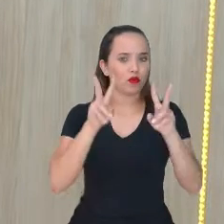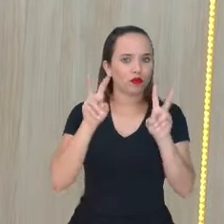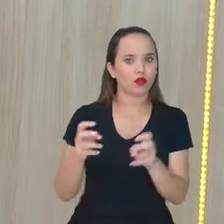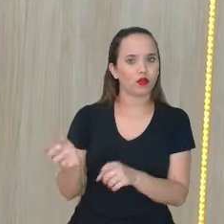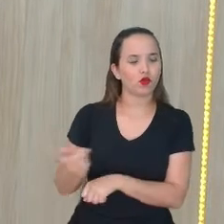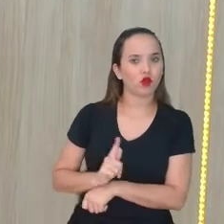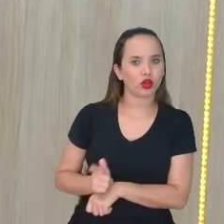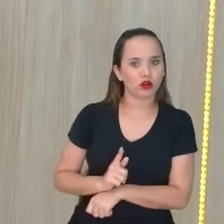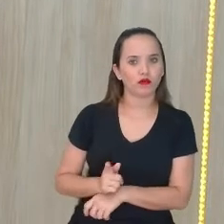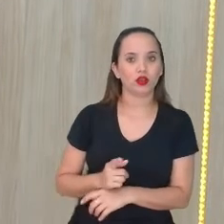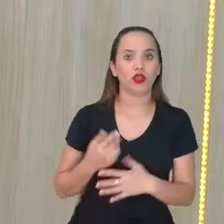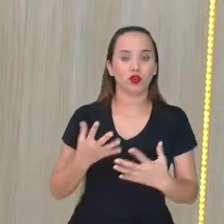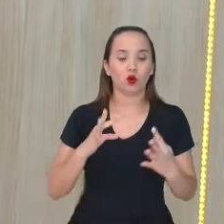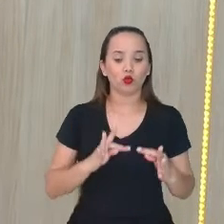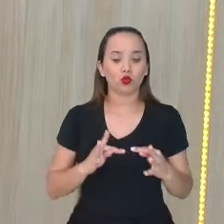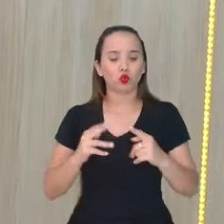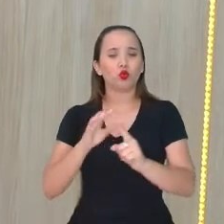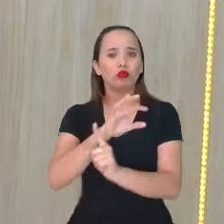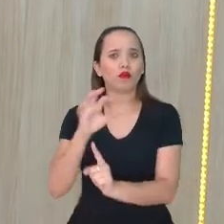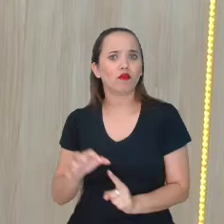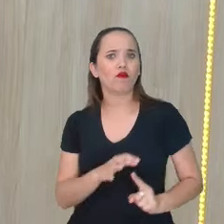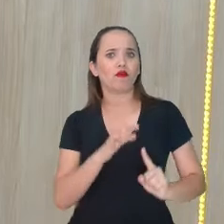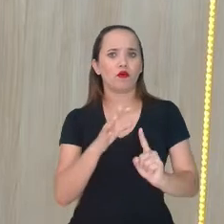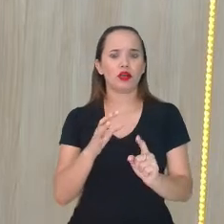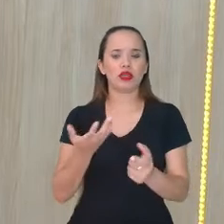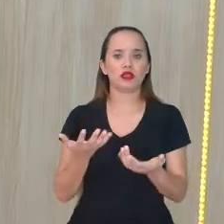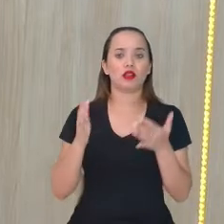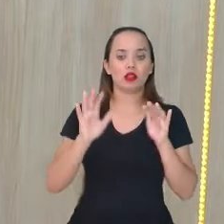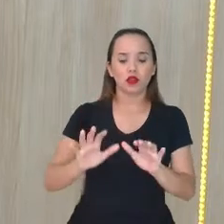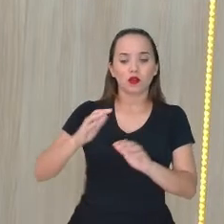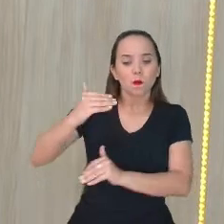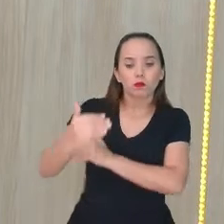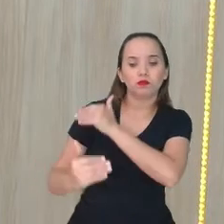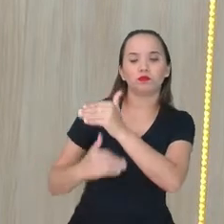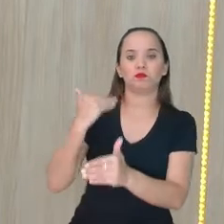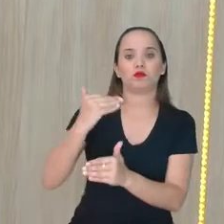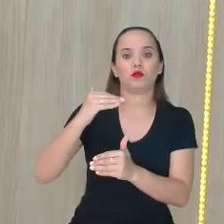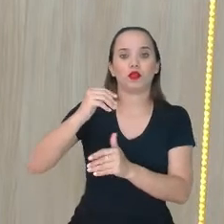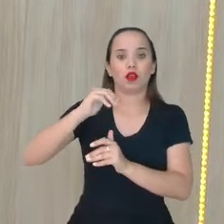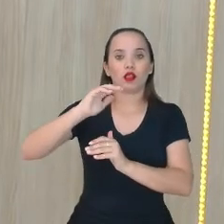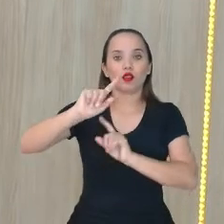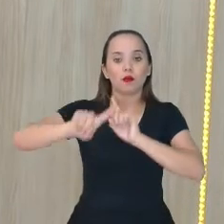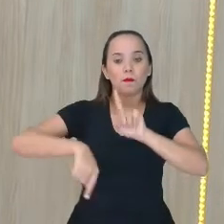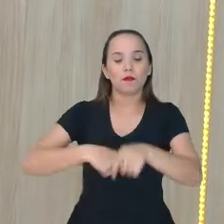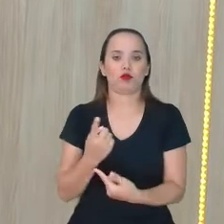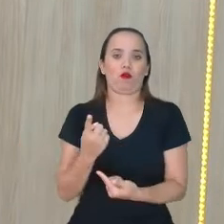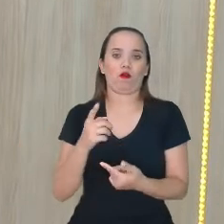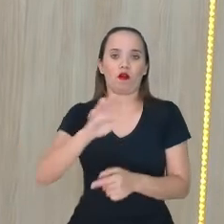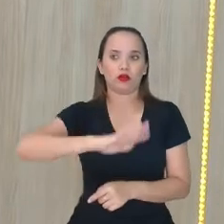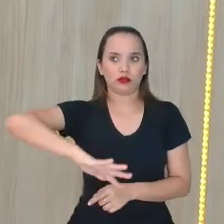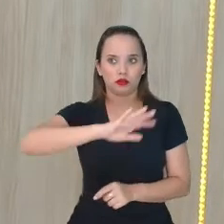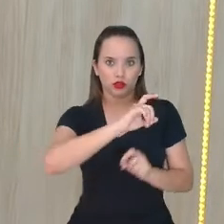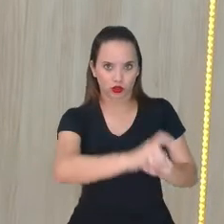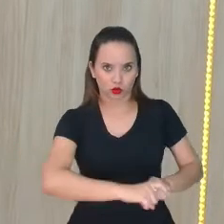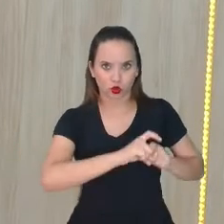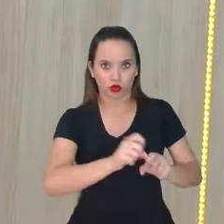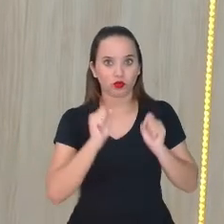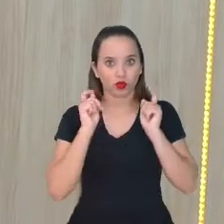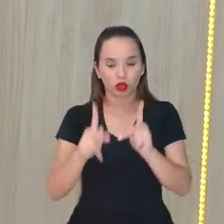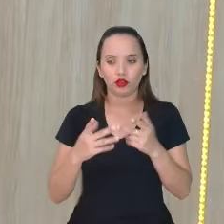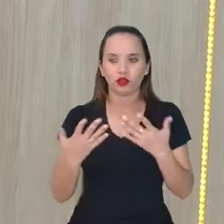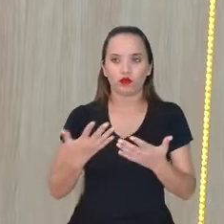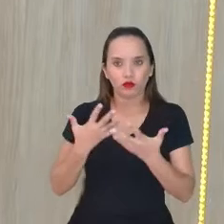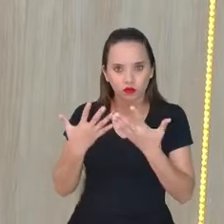impactado por esse processo, né, de mecanizar, modernizar as áreas do campo. Certo? Então, vamos seguindo aqui.